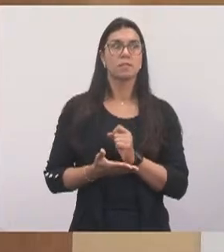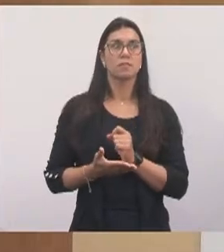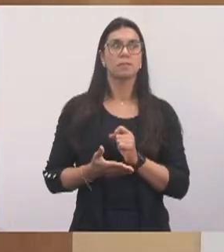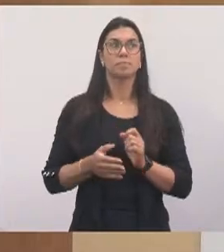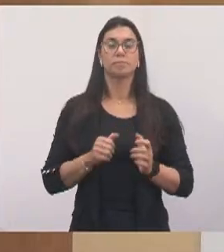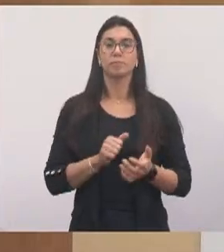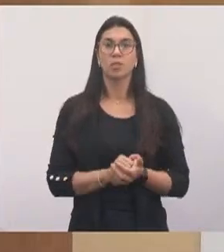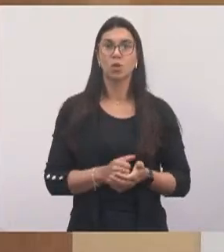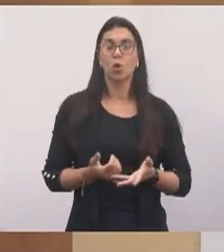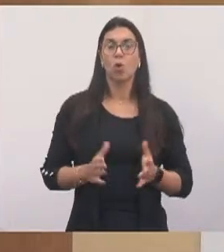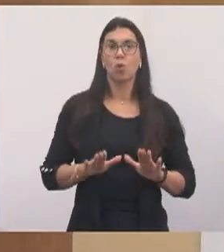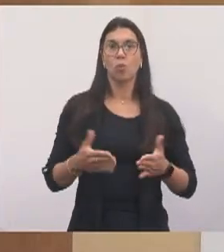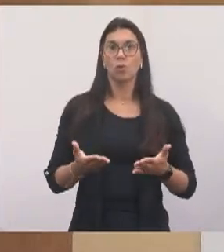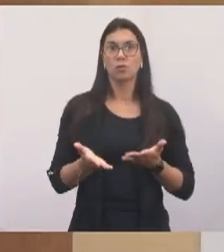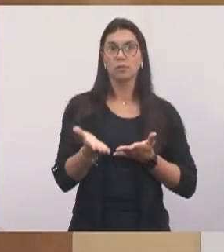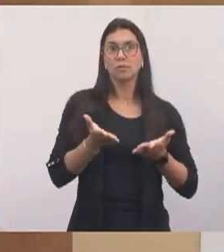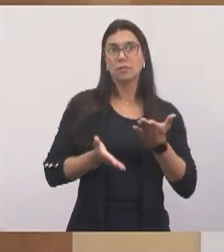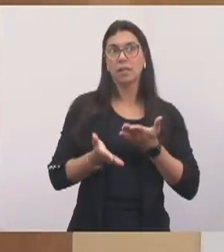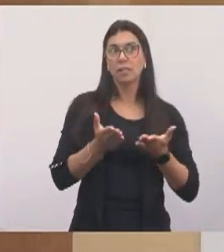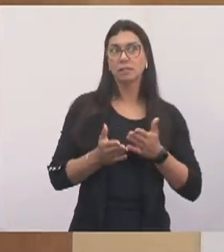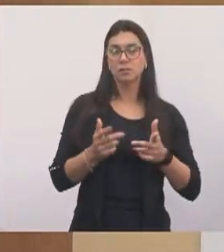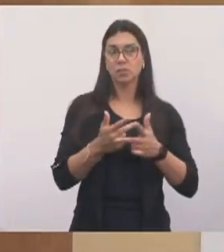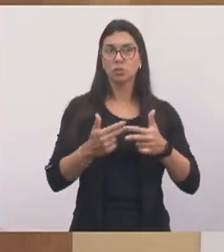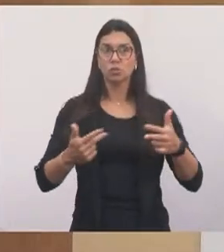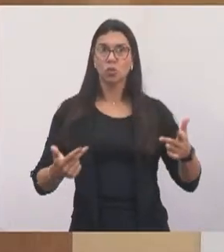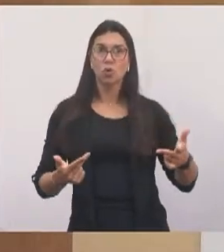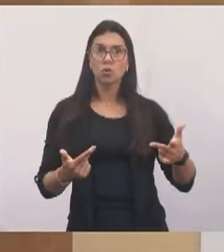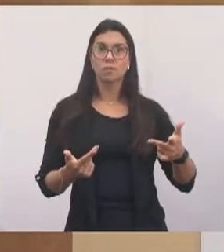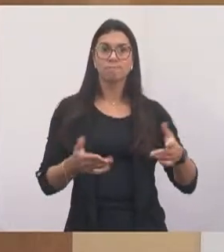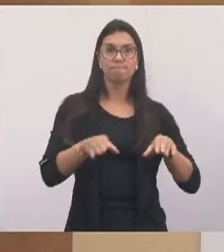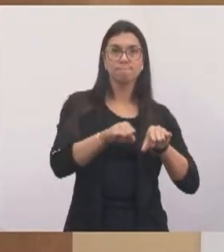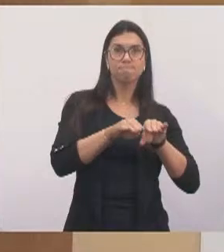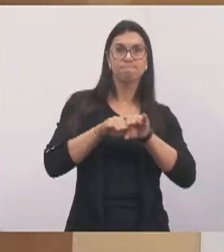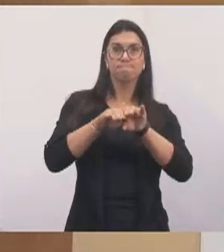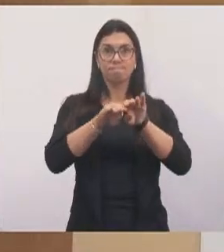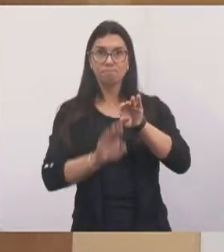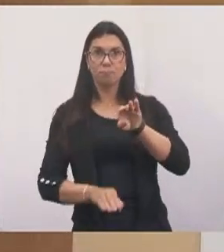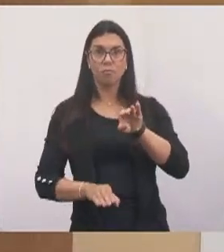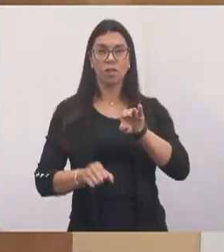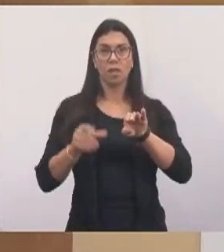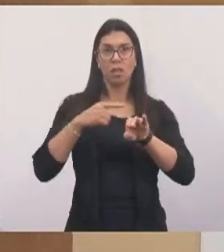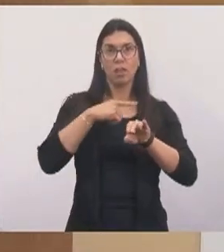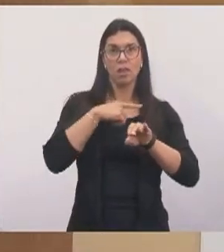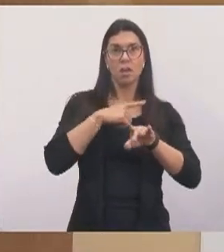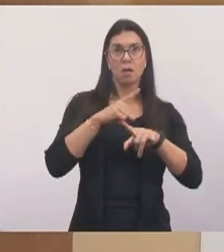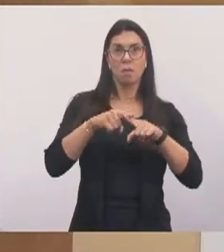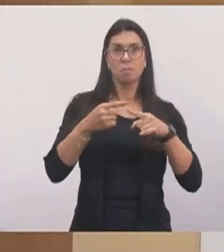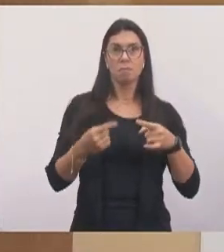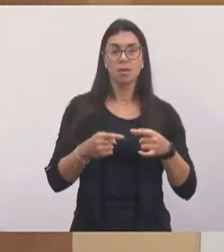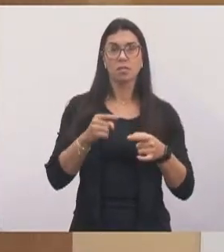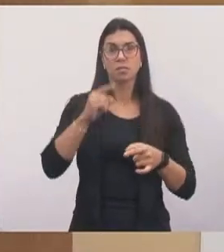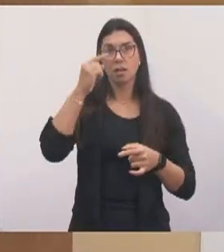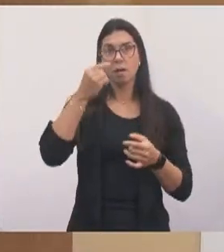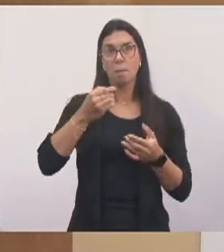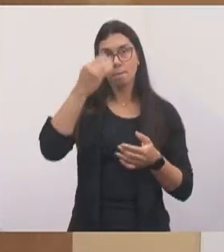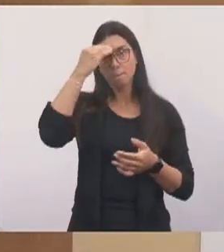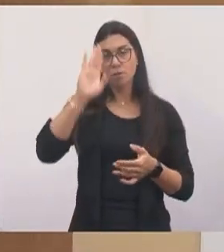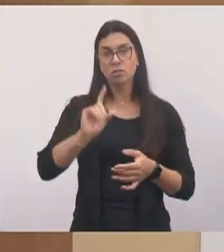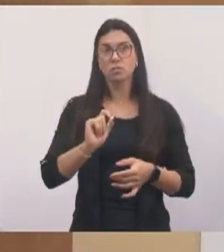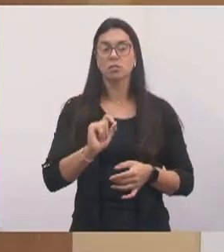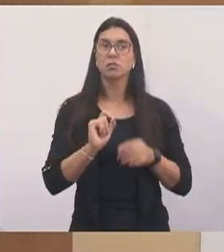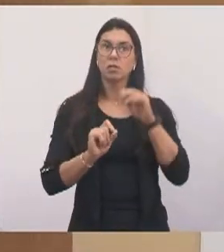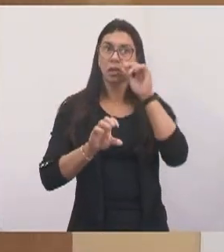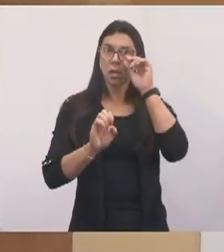trata questões iguais de maneira desigual, o que não é o caso aqui. Na verdade, se está priorizando as ONGs do